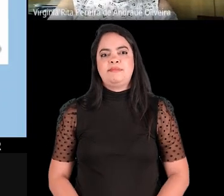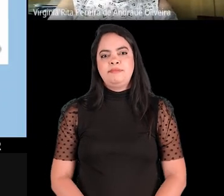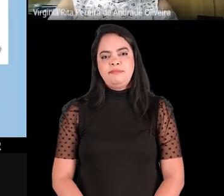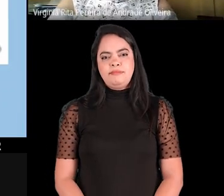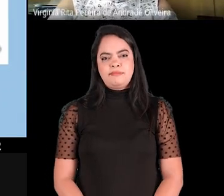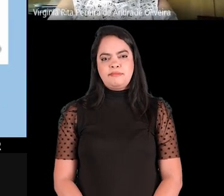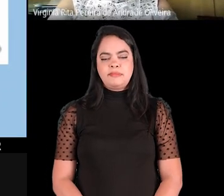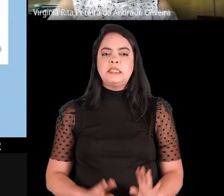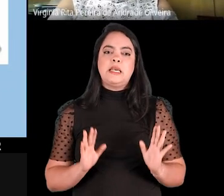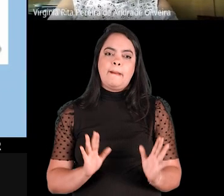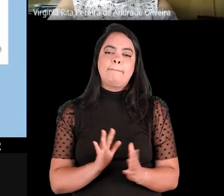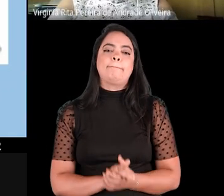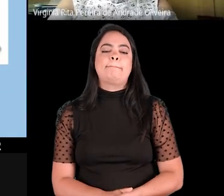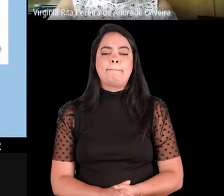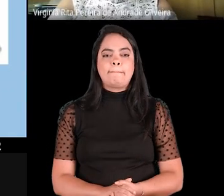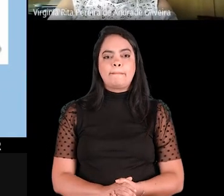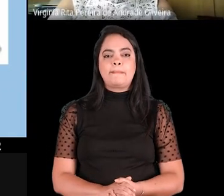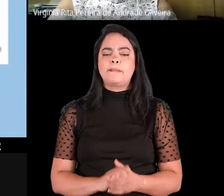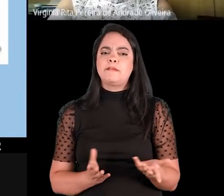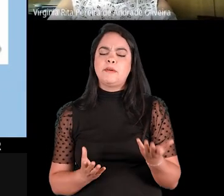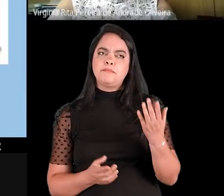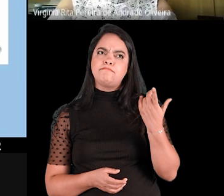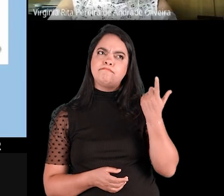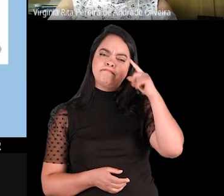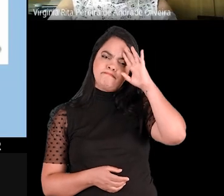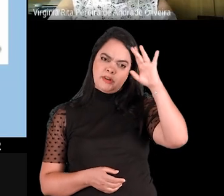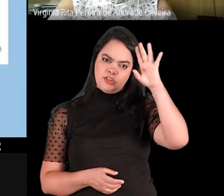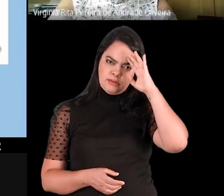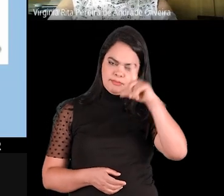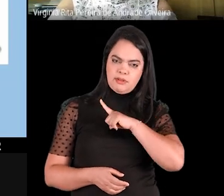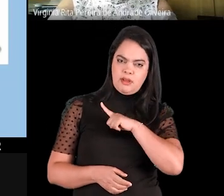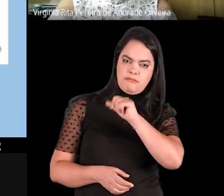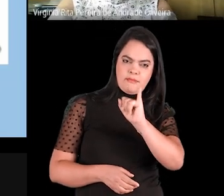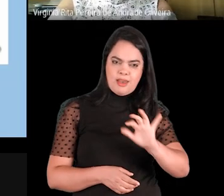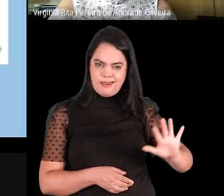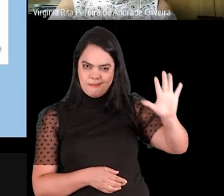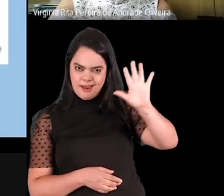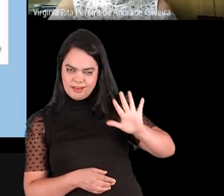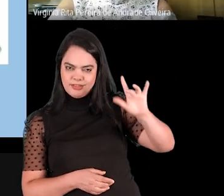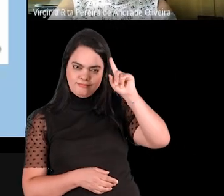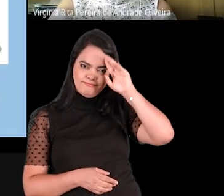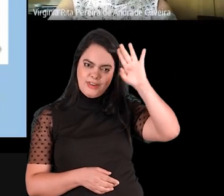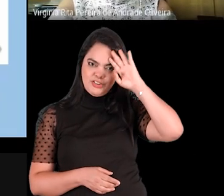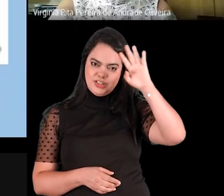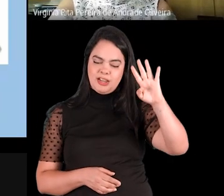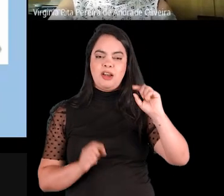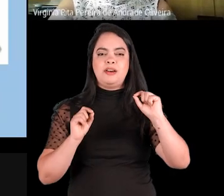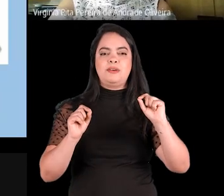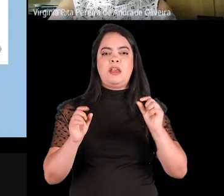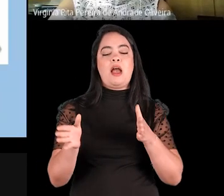Bom, e aí a gente então vai pensar, a gente trouxe algumas imagens, né, para a gente poder pensar a questão